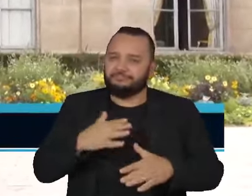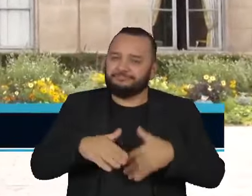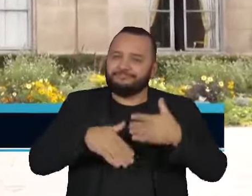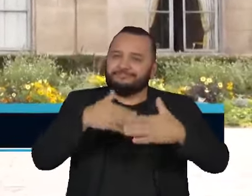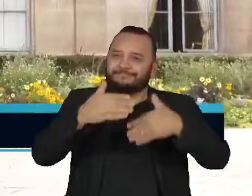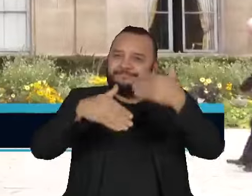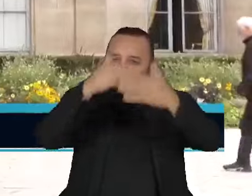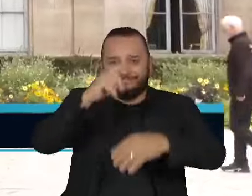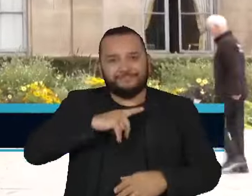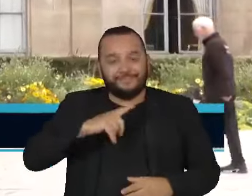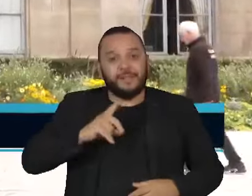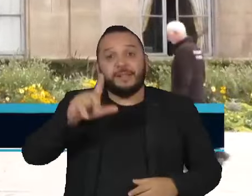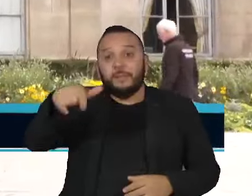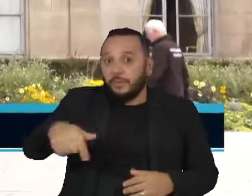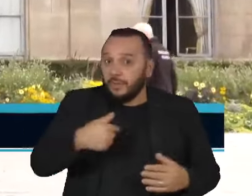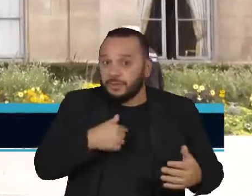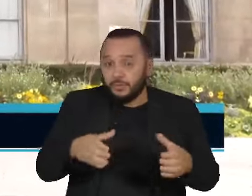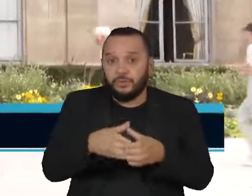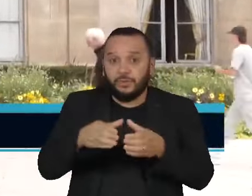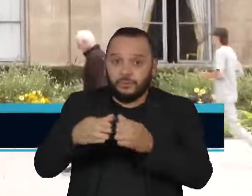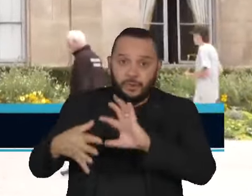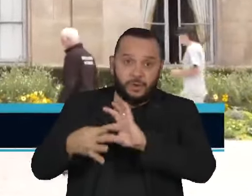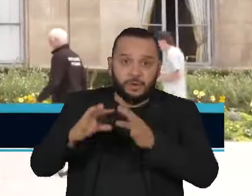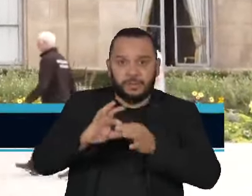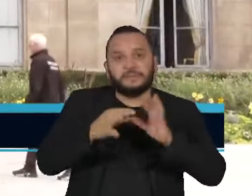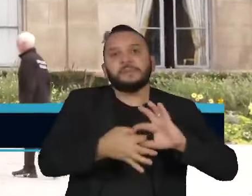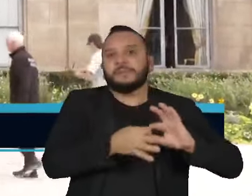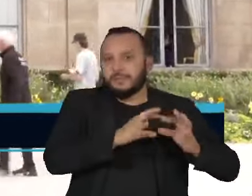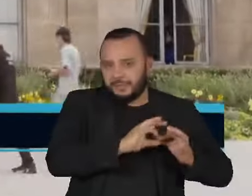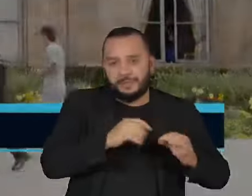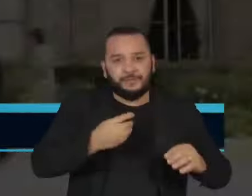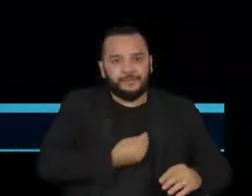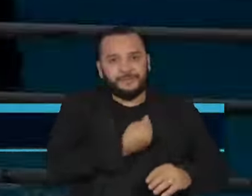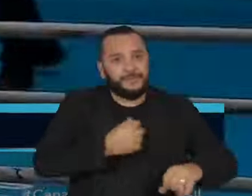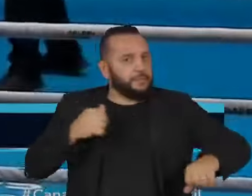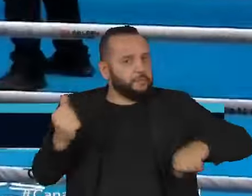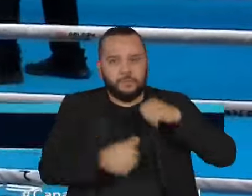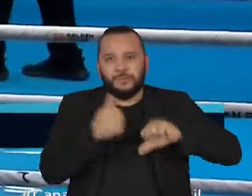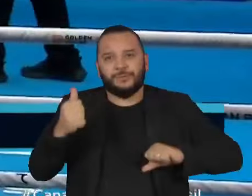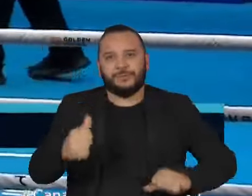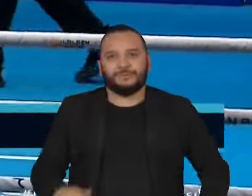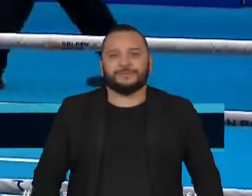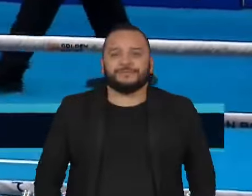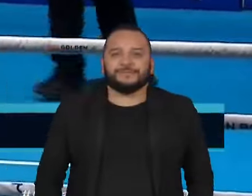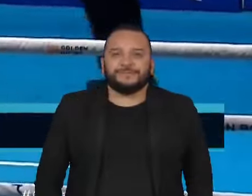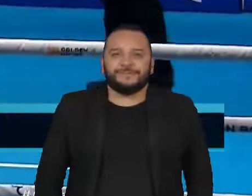e depois quando ingressei a equipe Olímpica também foi um passo que mudou minha vida